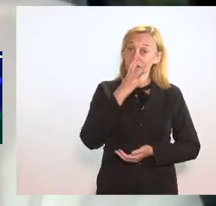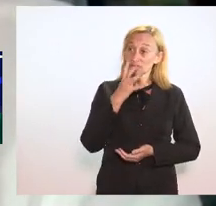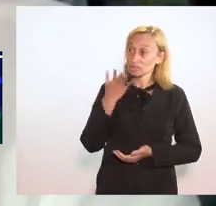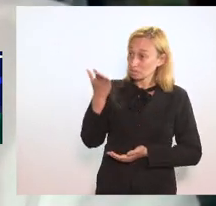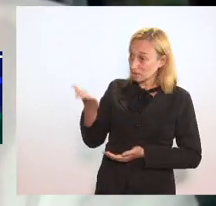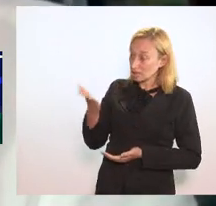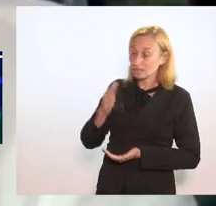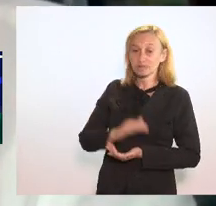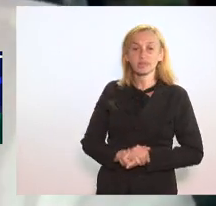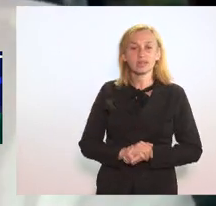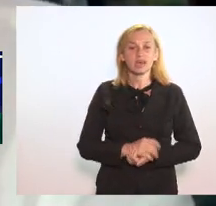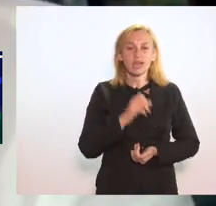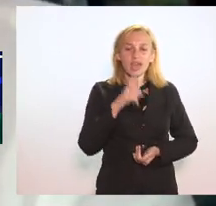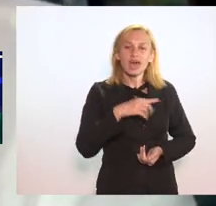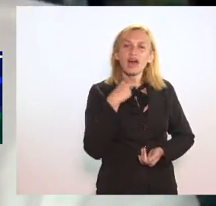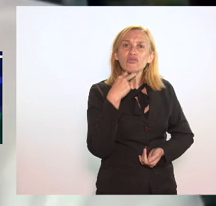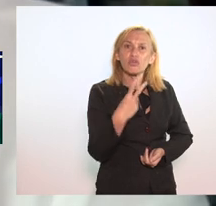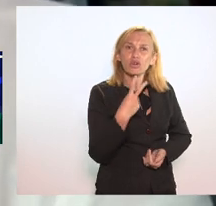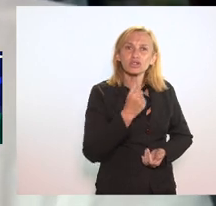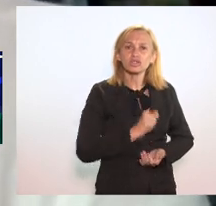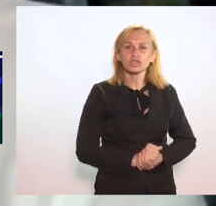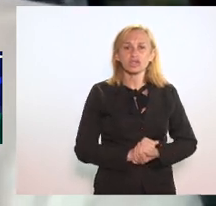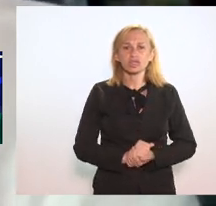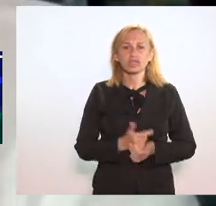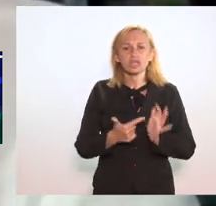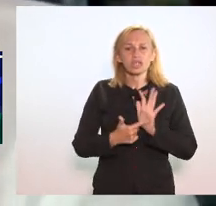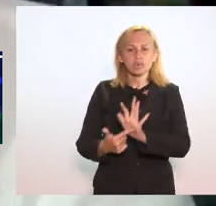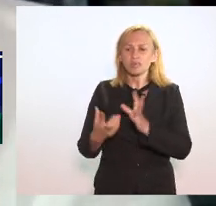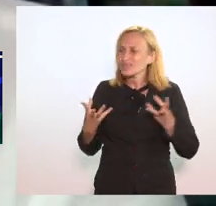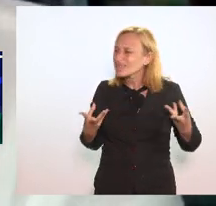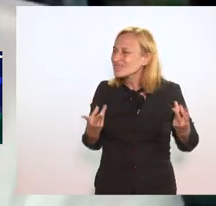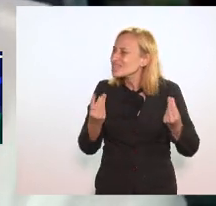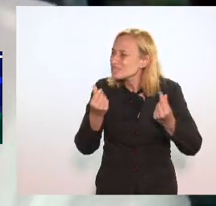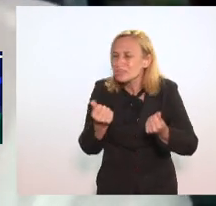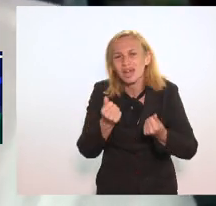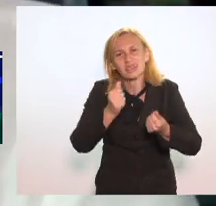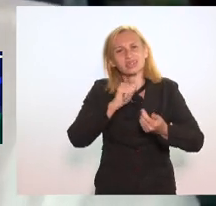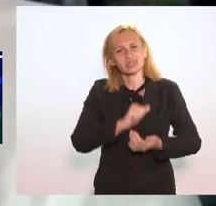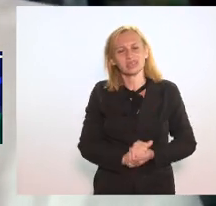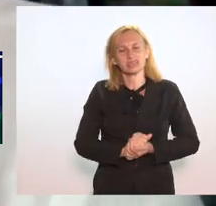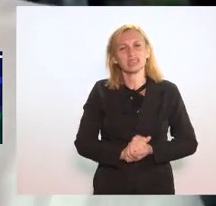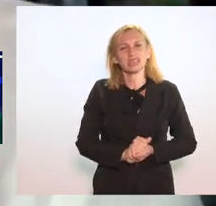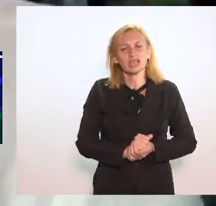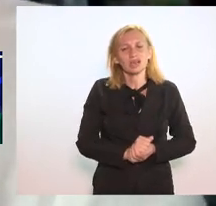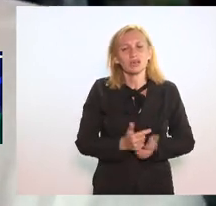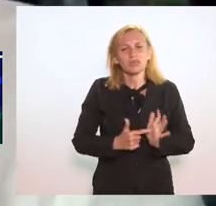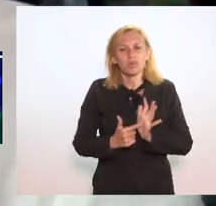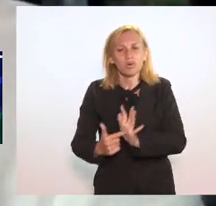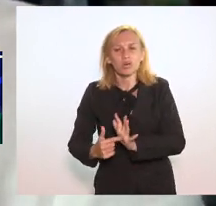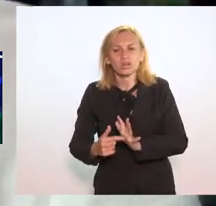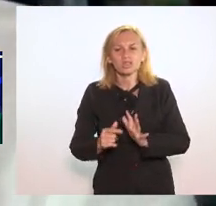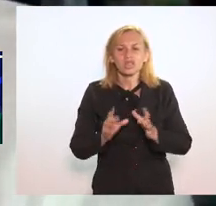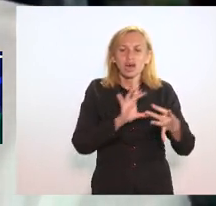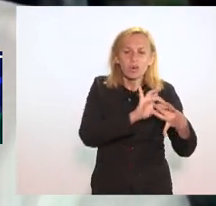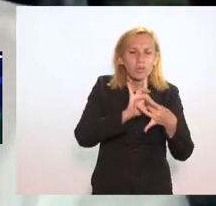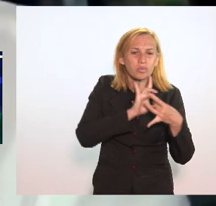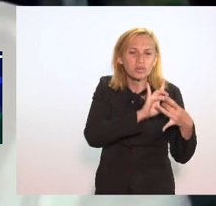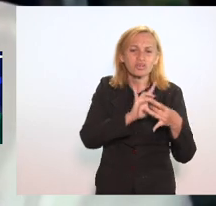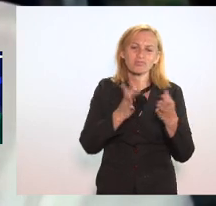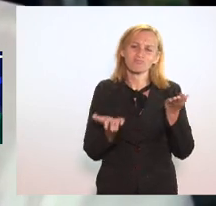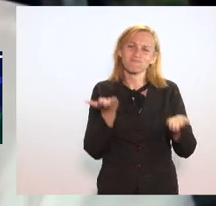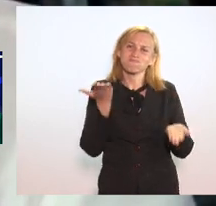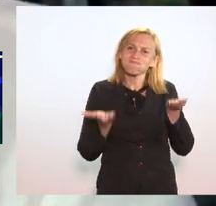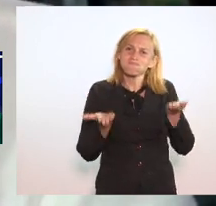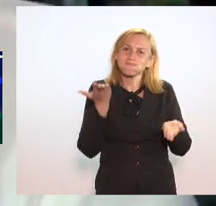a voz que traz a sensatez e traz a busca da Harmonia do